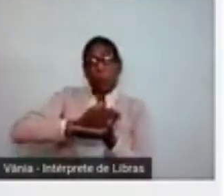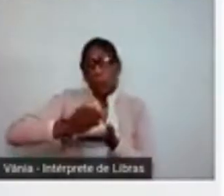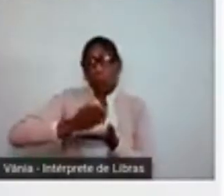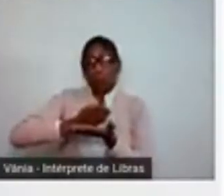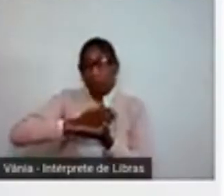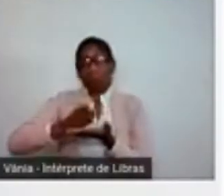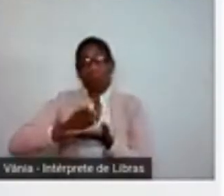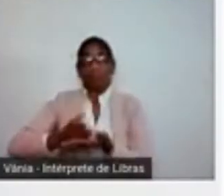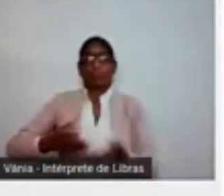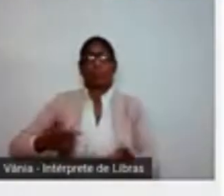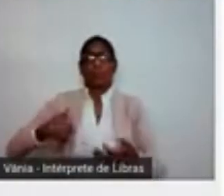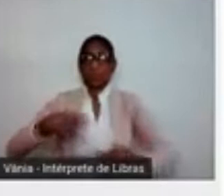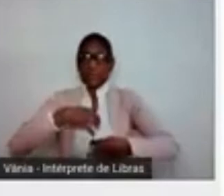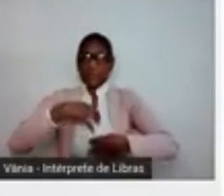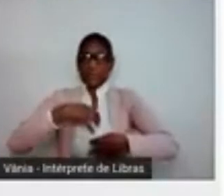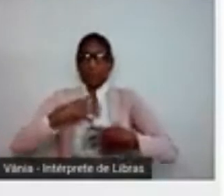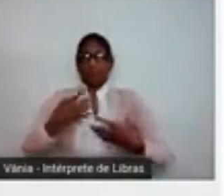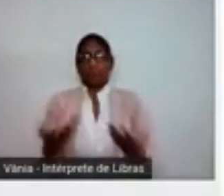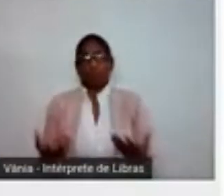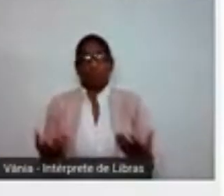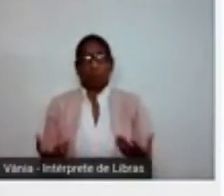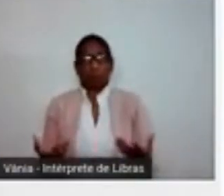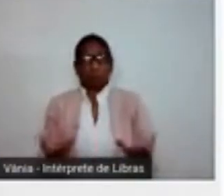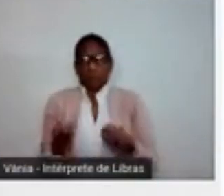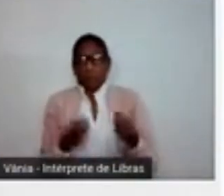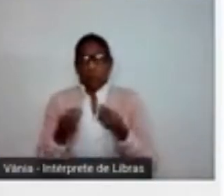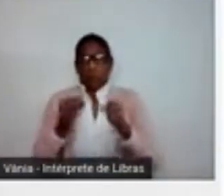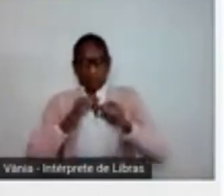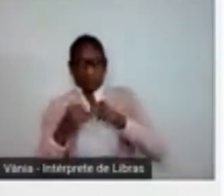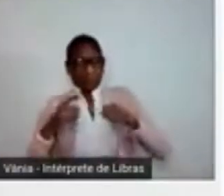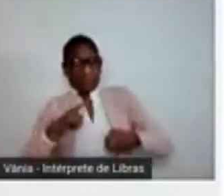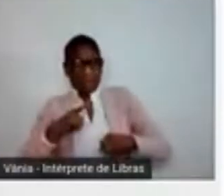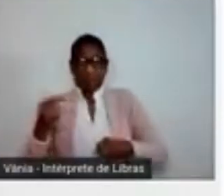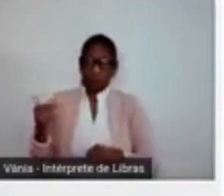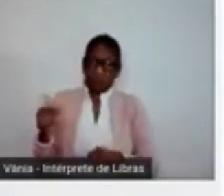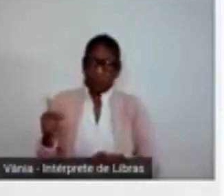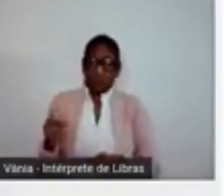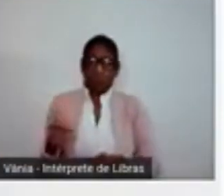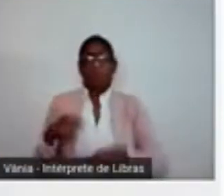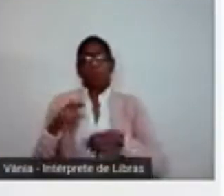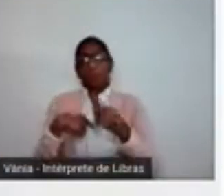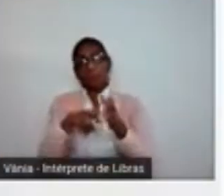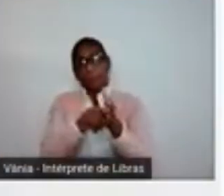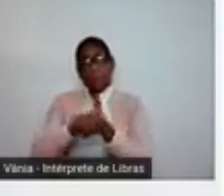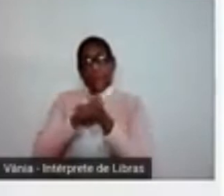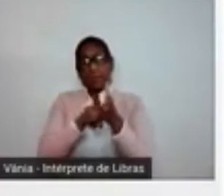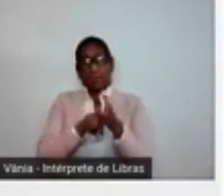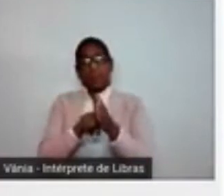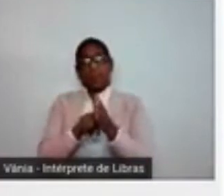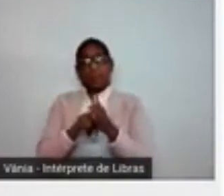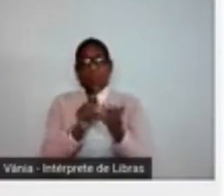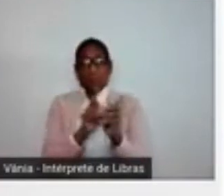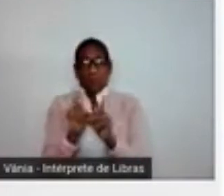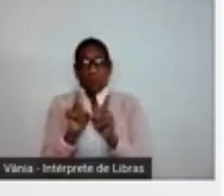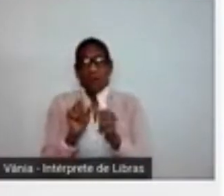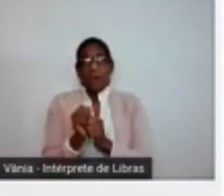você ainda nem tem sintoma, né? É um processo ainda anterior, que é a parte que a pesquisa coordenada lá pelo UFPEL,